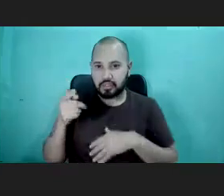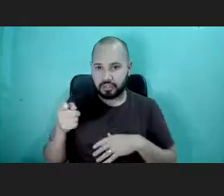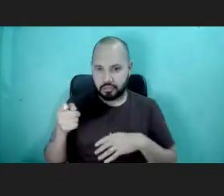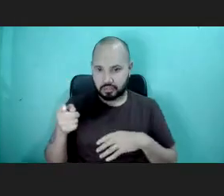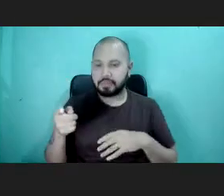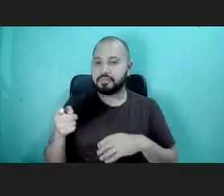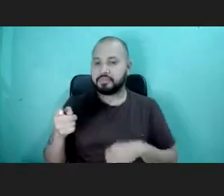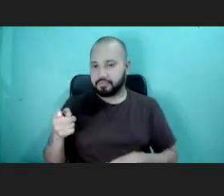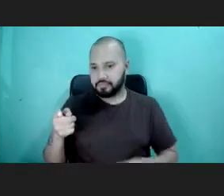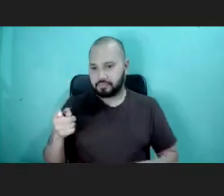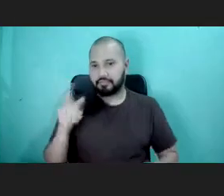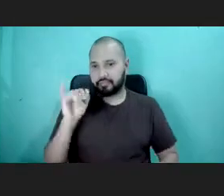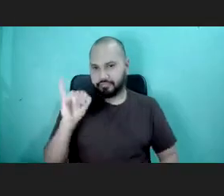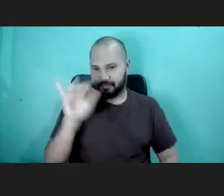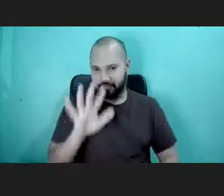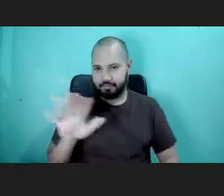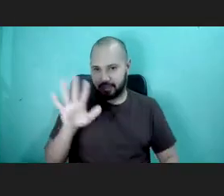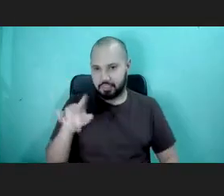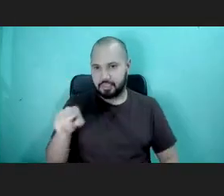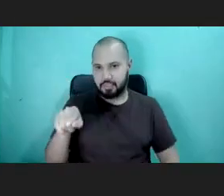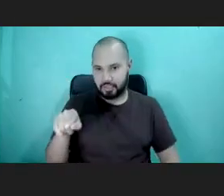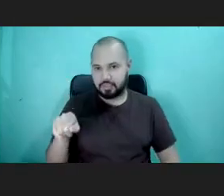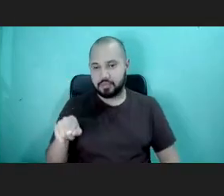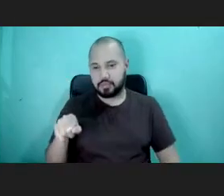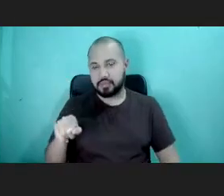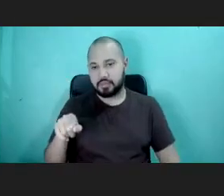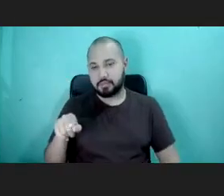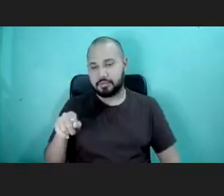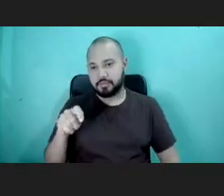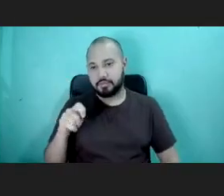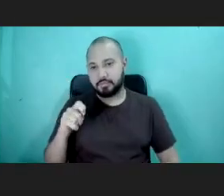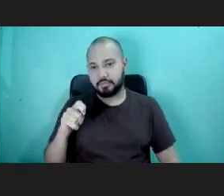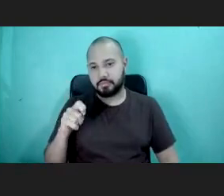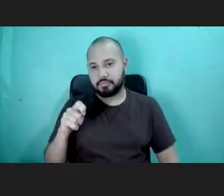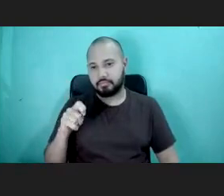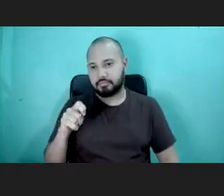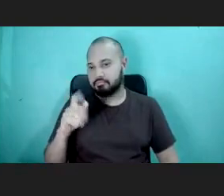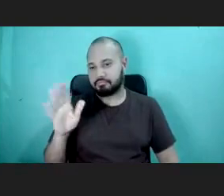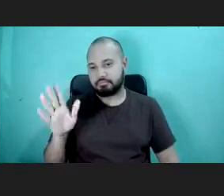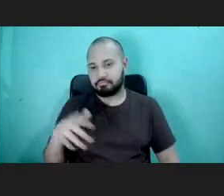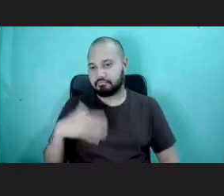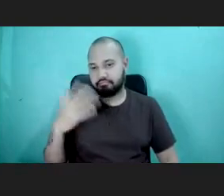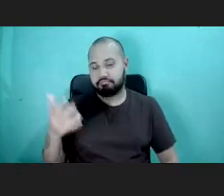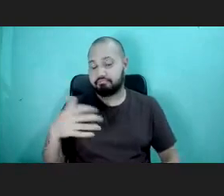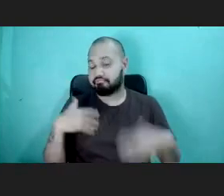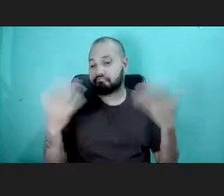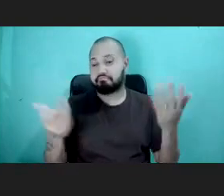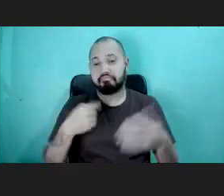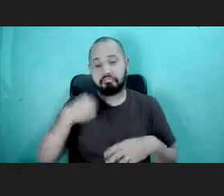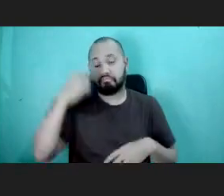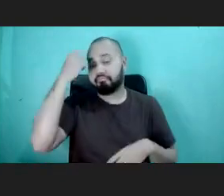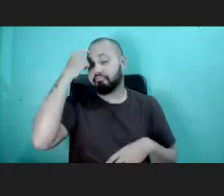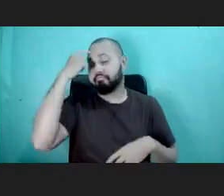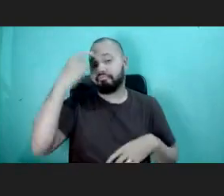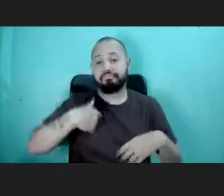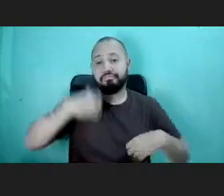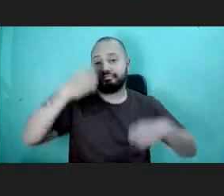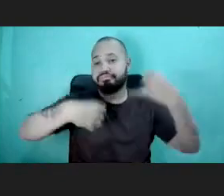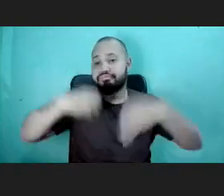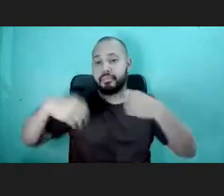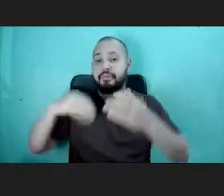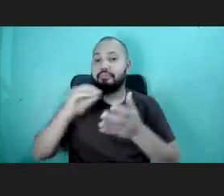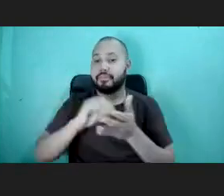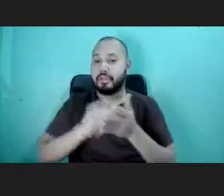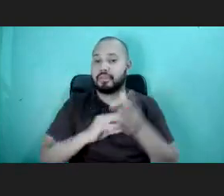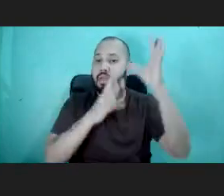envolve uma imagem que eu... Ai, gente, eu até me dei conta agora de que ao longo da apresentação eu não fui descrevendo, né? Eu fiquei